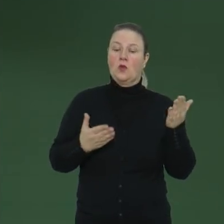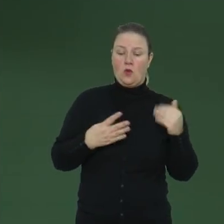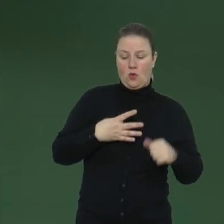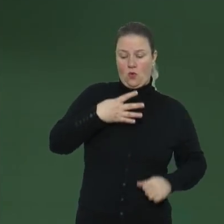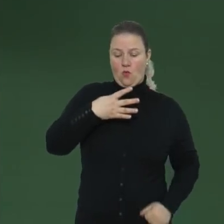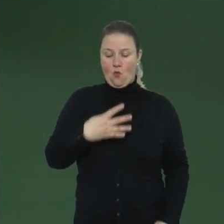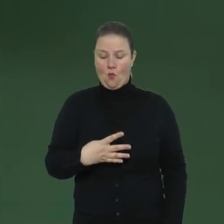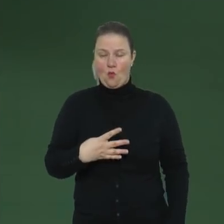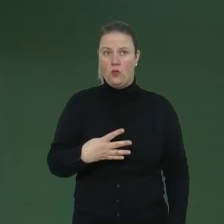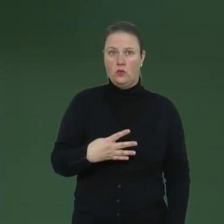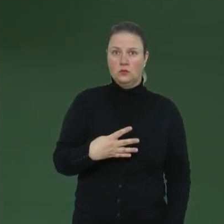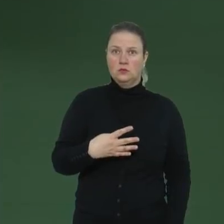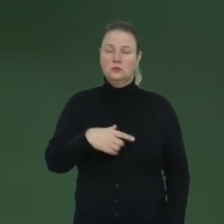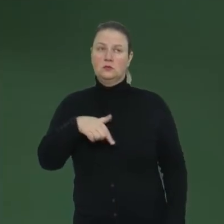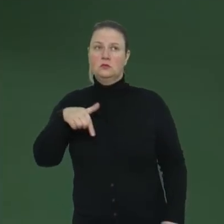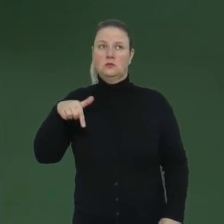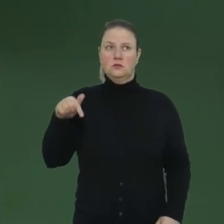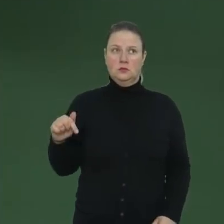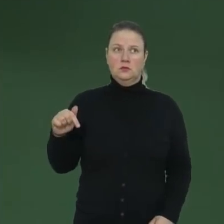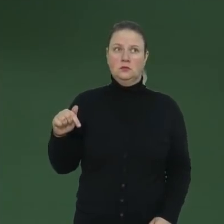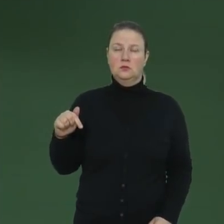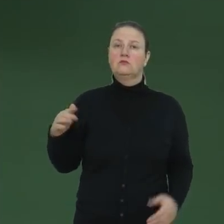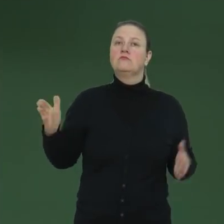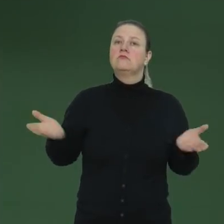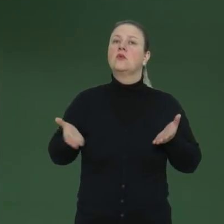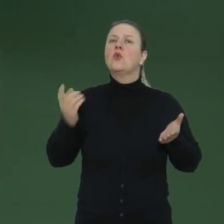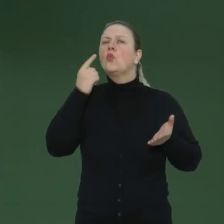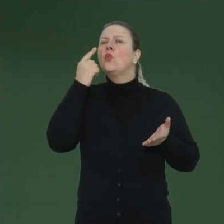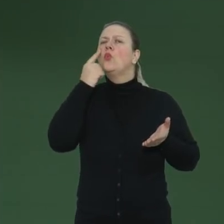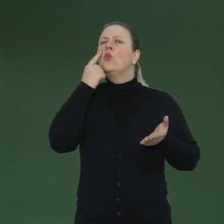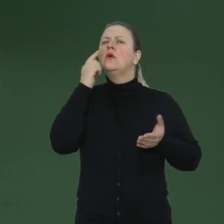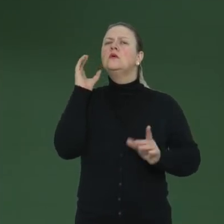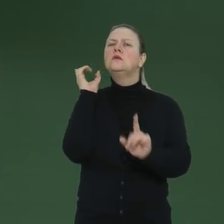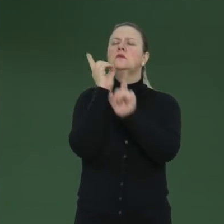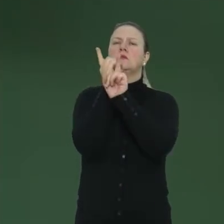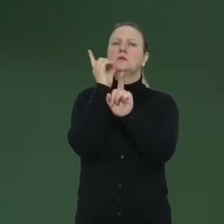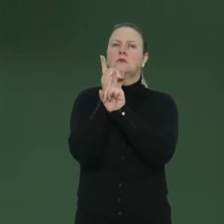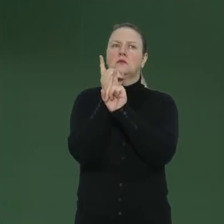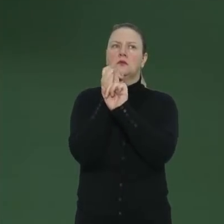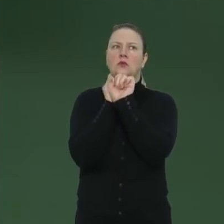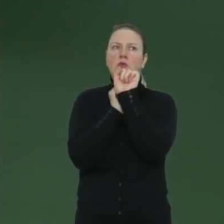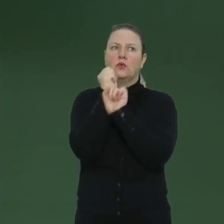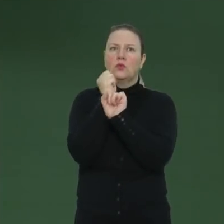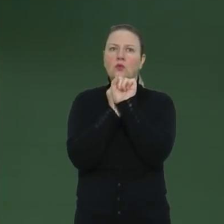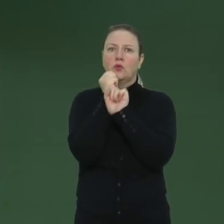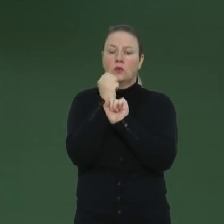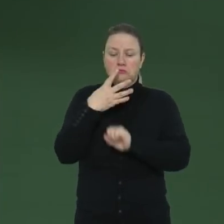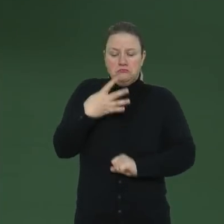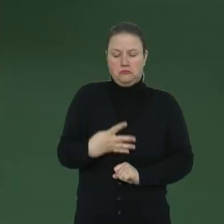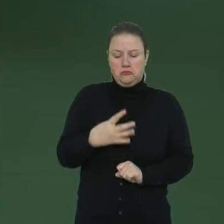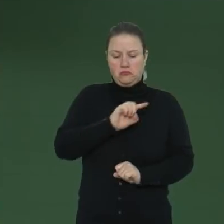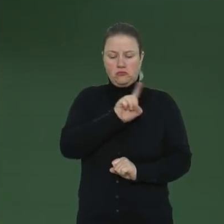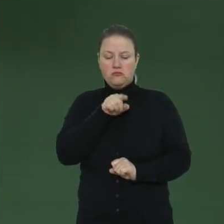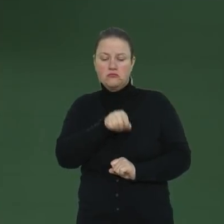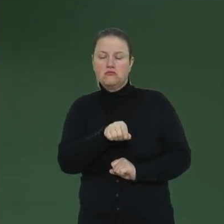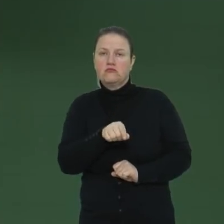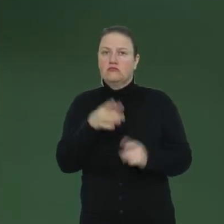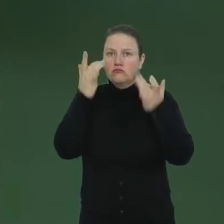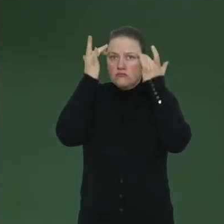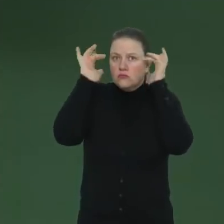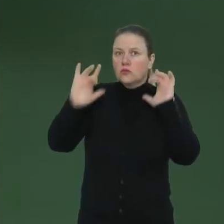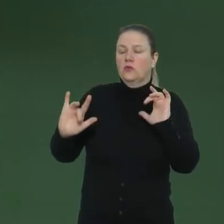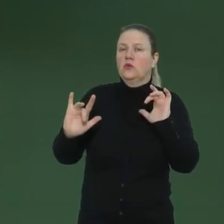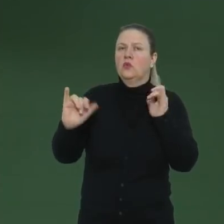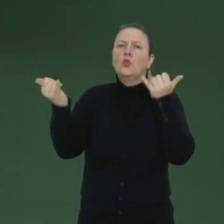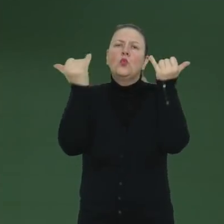aonde que ele está? Em 7,5%. E quem que eles querem encontrar? No ano 4. Quais são as informações que vocês